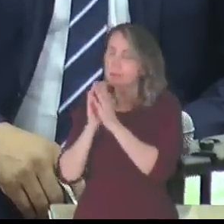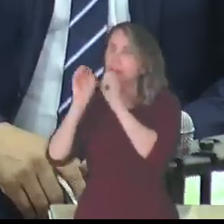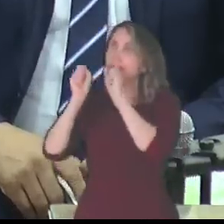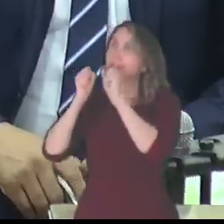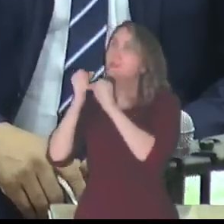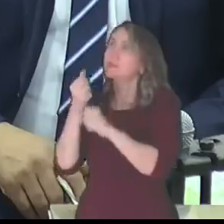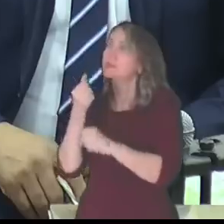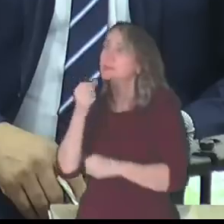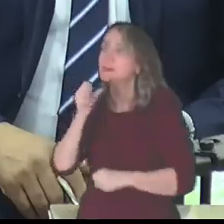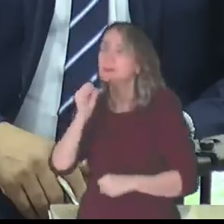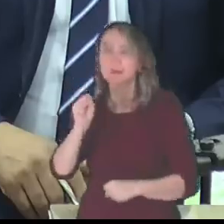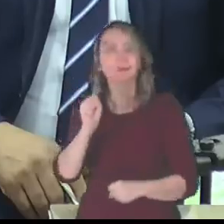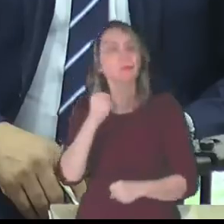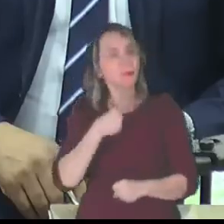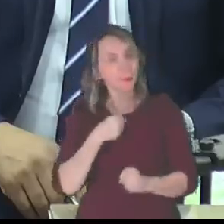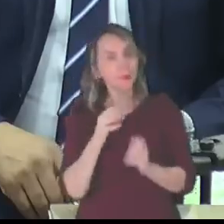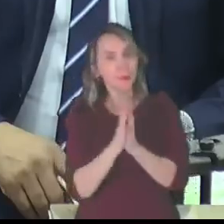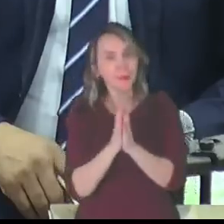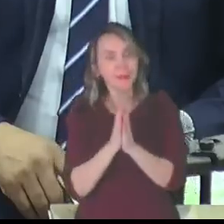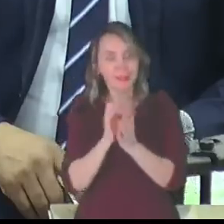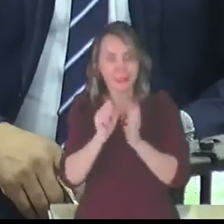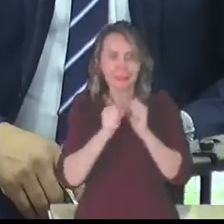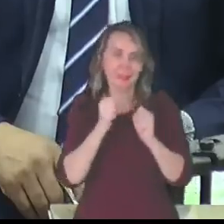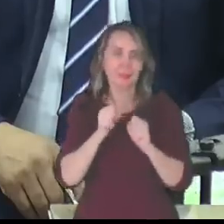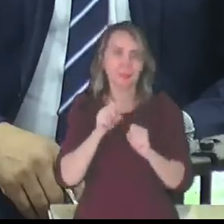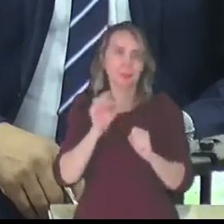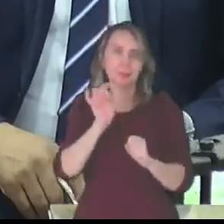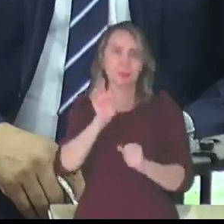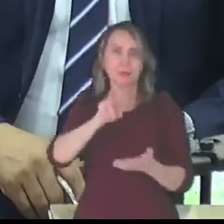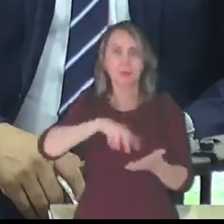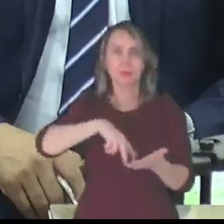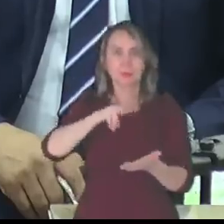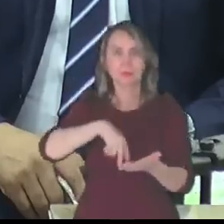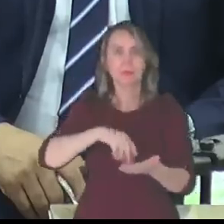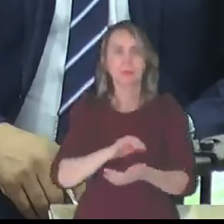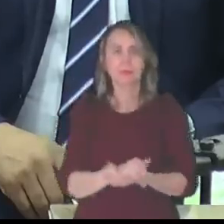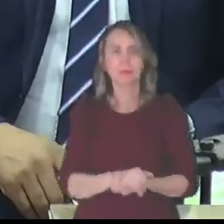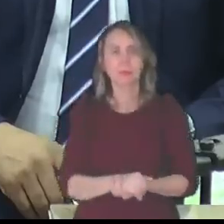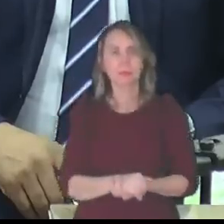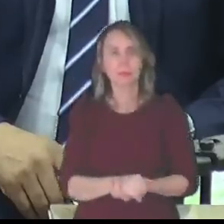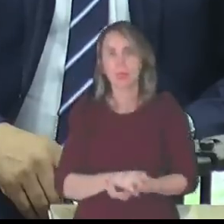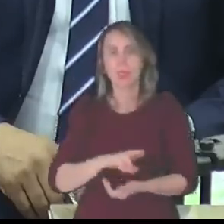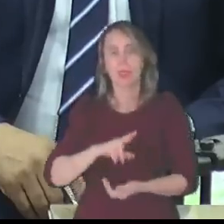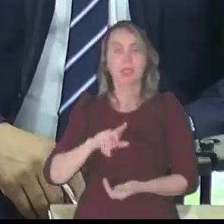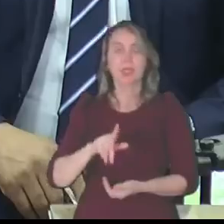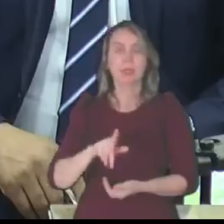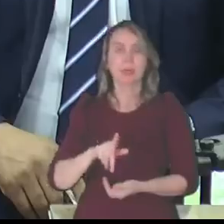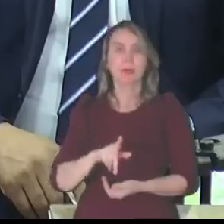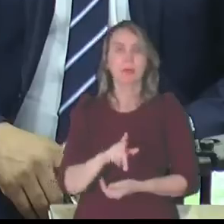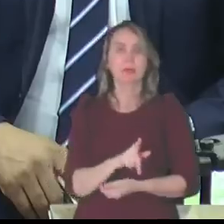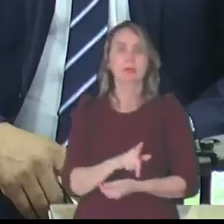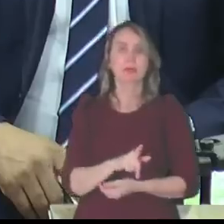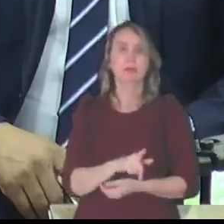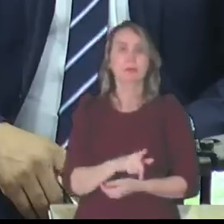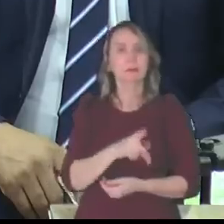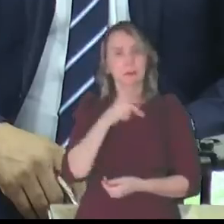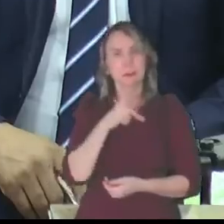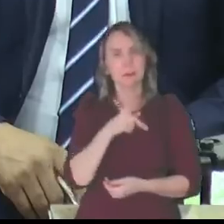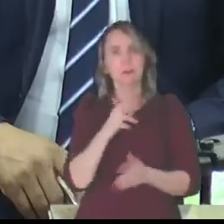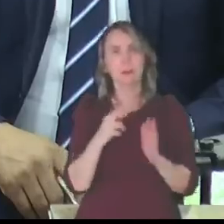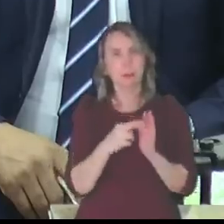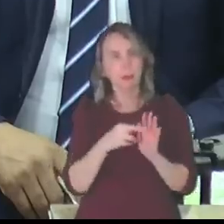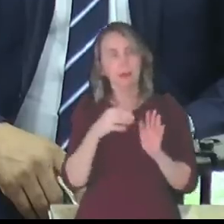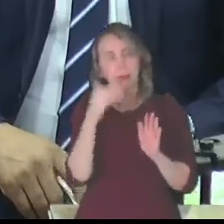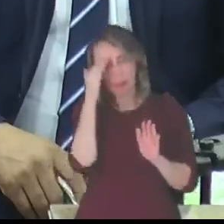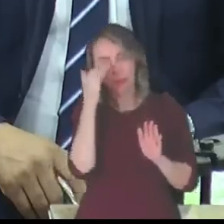esse incenso lá para o céu glória a Deus só vou ler para vocês aqui agora não era rezando não era lendo e dizendo